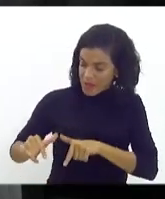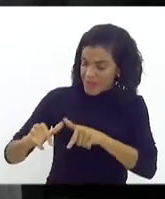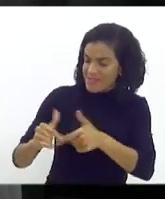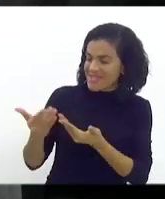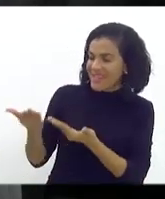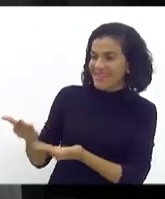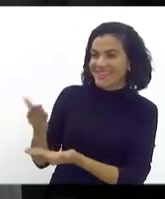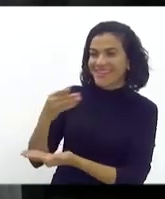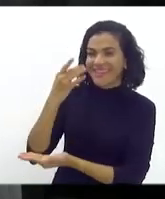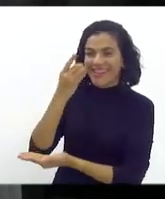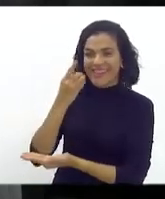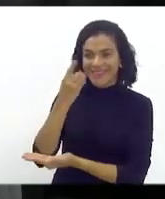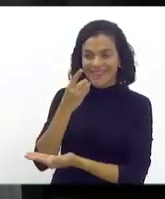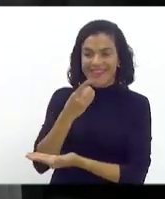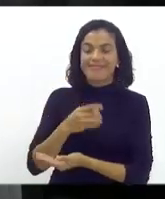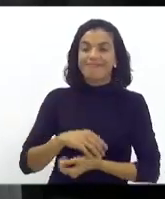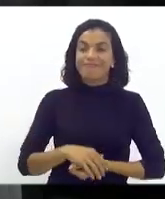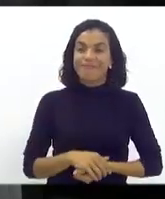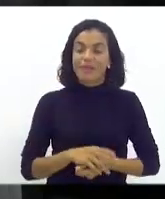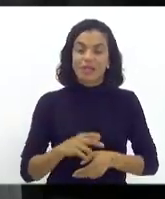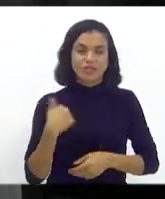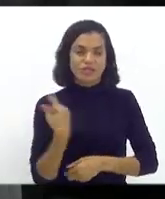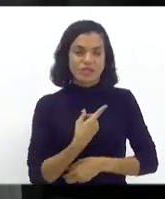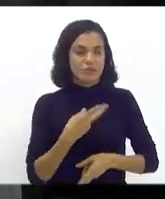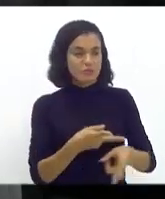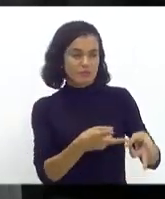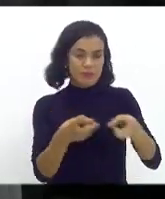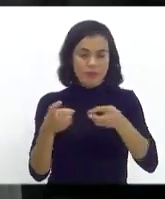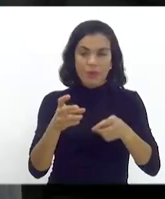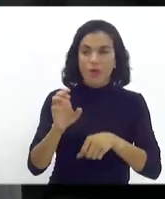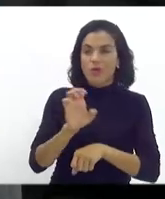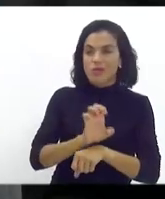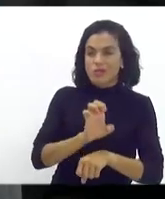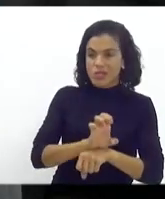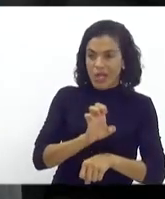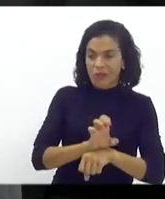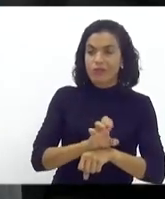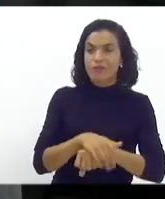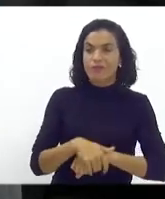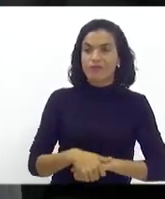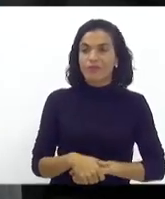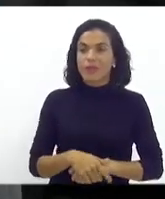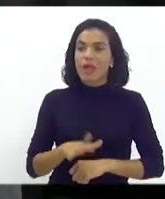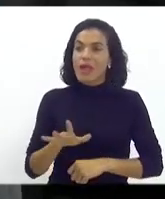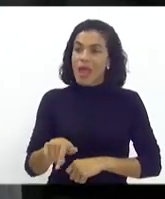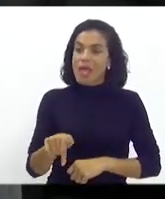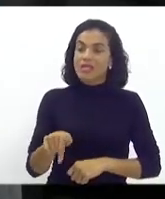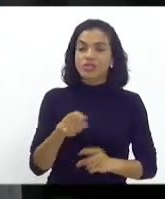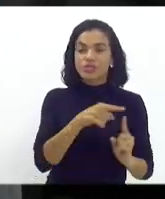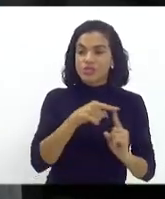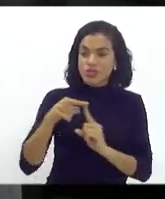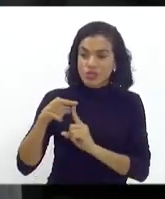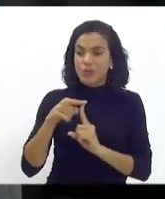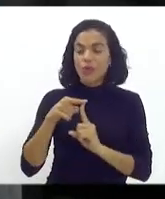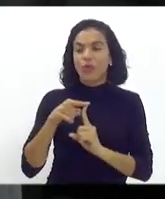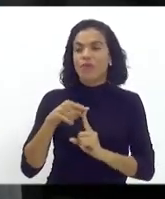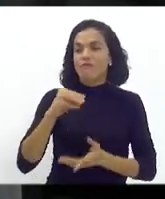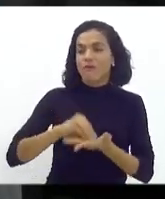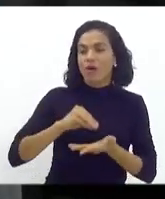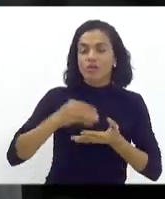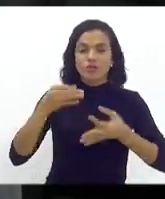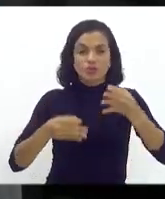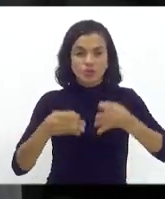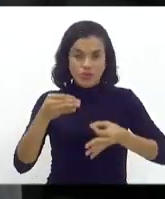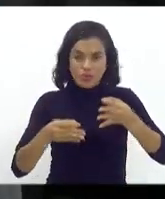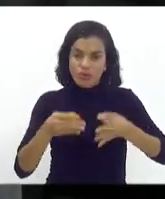de vossa excelência e quando a gente percebe que o Estado do Rio de Janeiro no topo não é desse tipo de injustiça